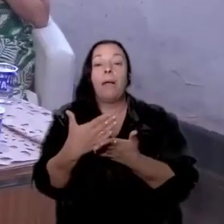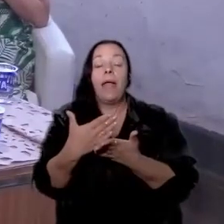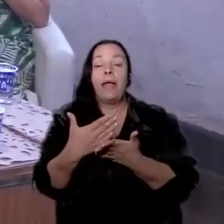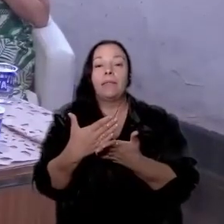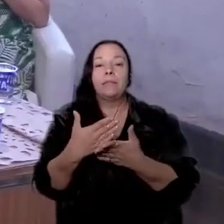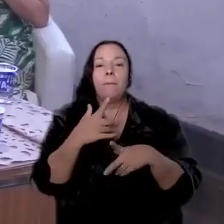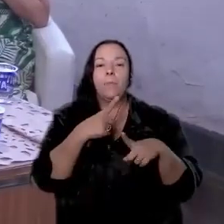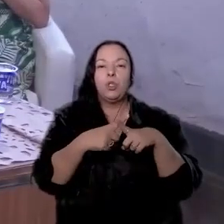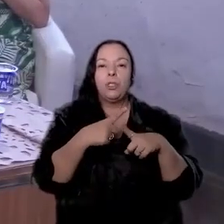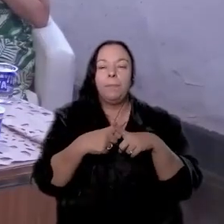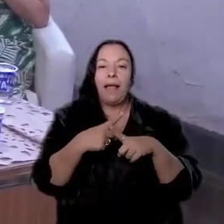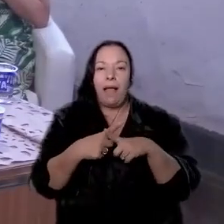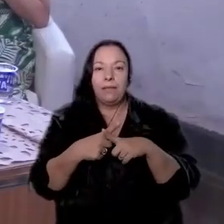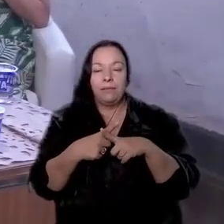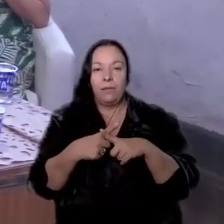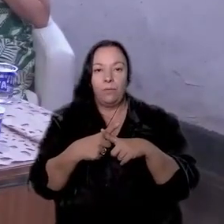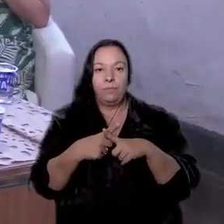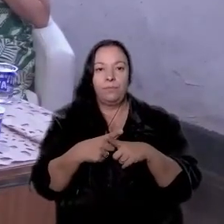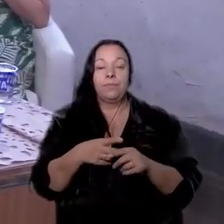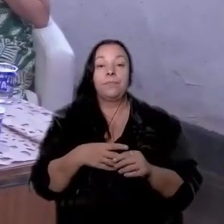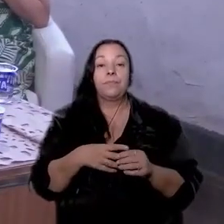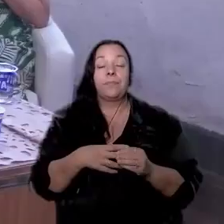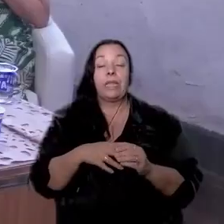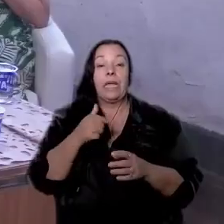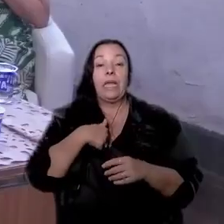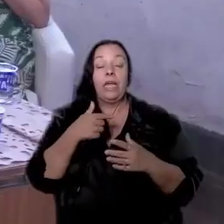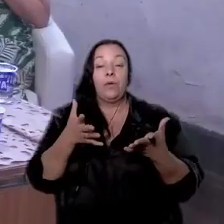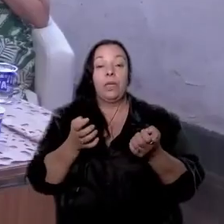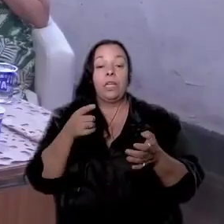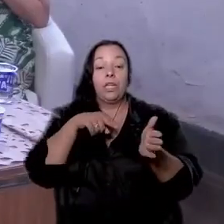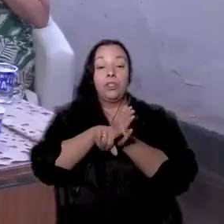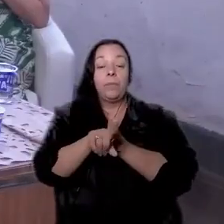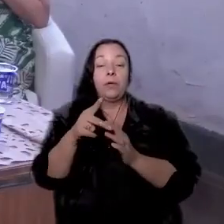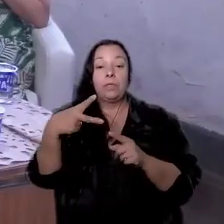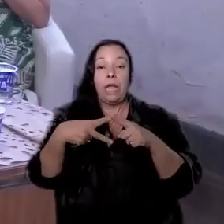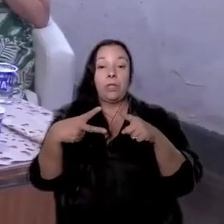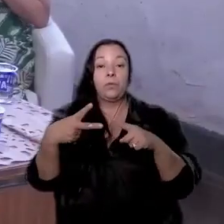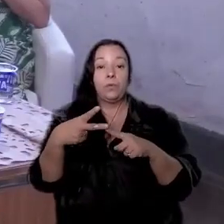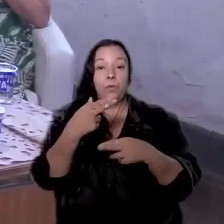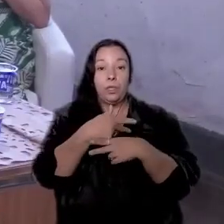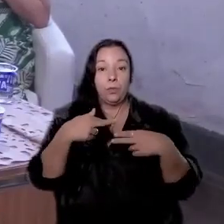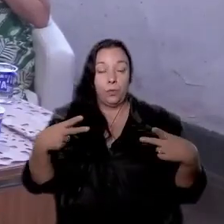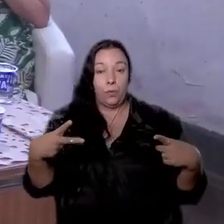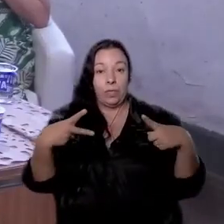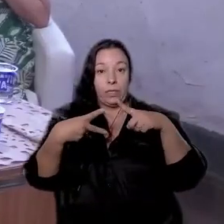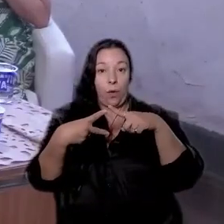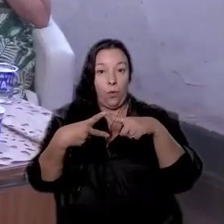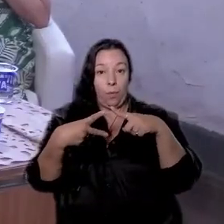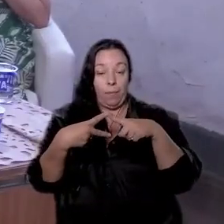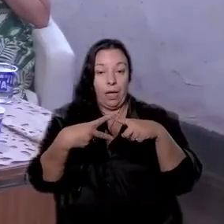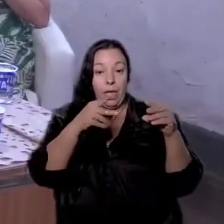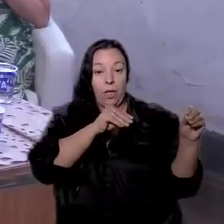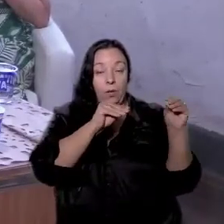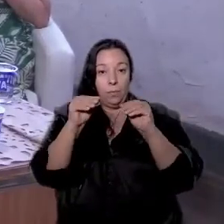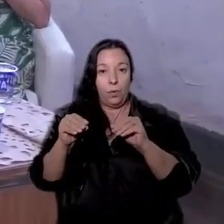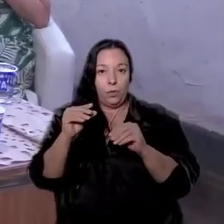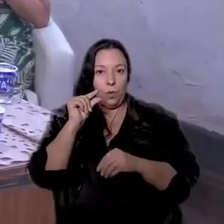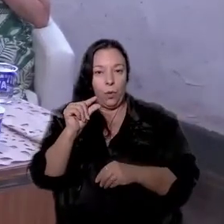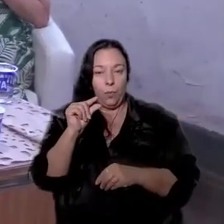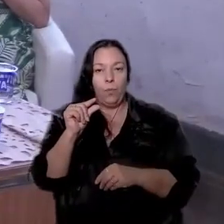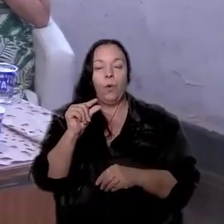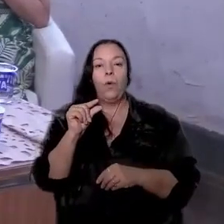de multiplicação, eu imagino. Eu queria, então, te perguntar duas coisas. Uma mudou um pouco